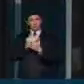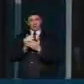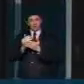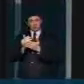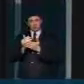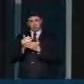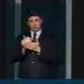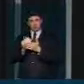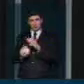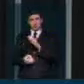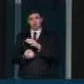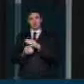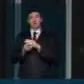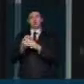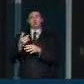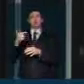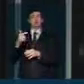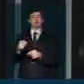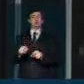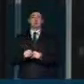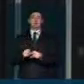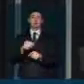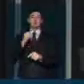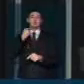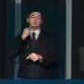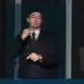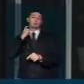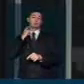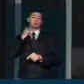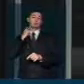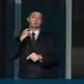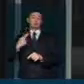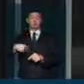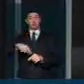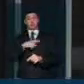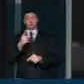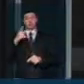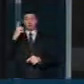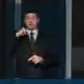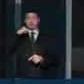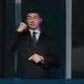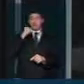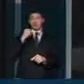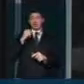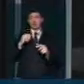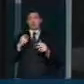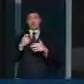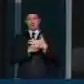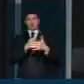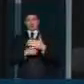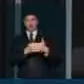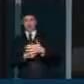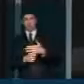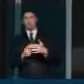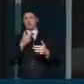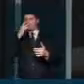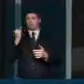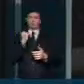criação deles estavam incluídos. A frente parlamentar entende da maior importância a criação do